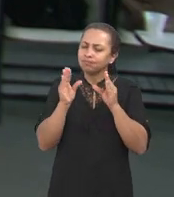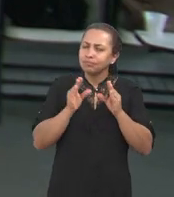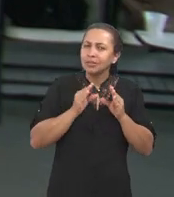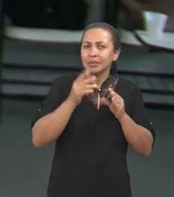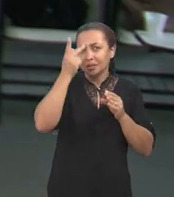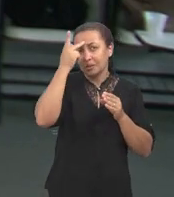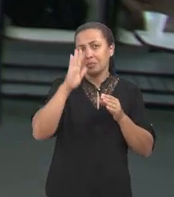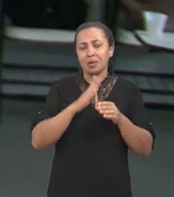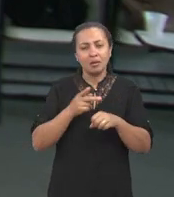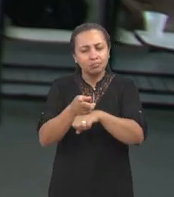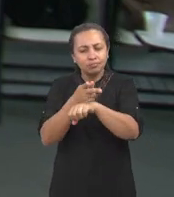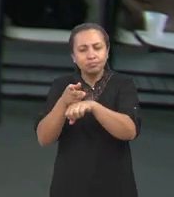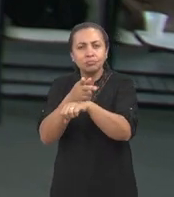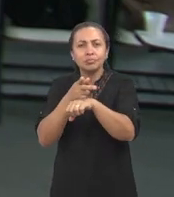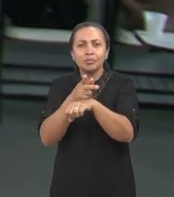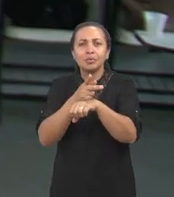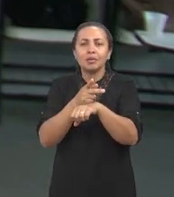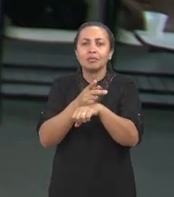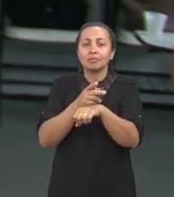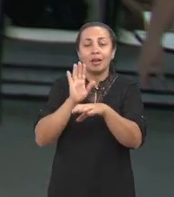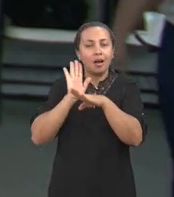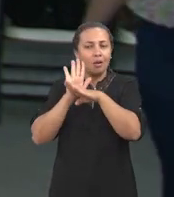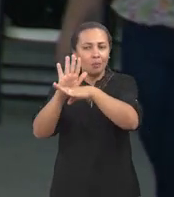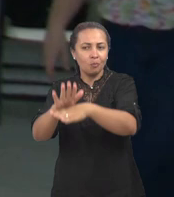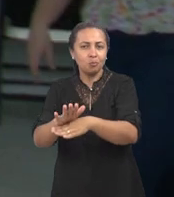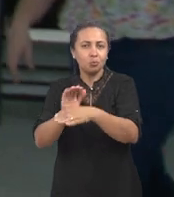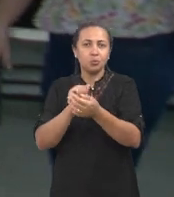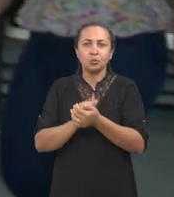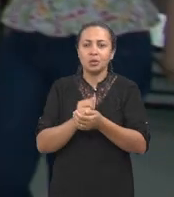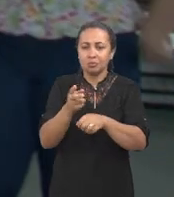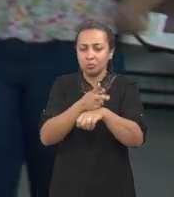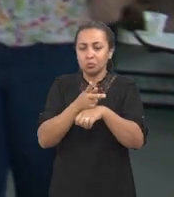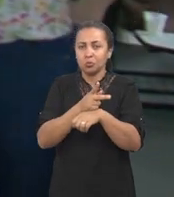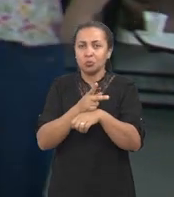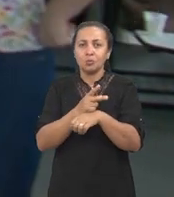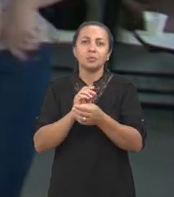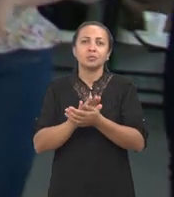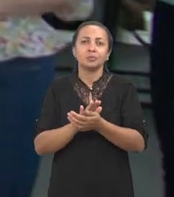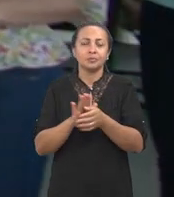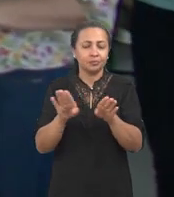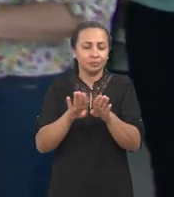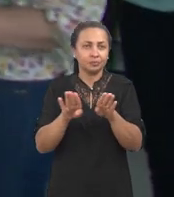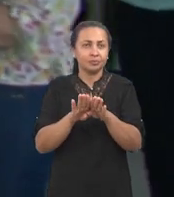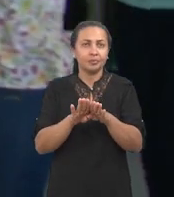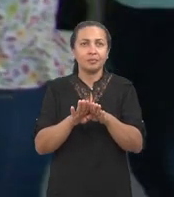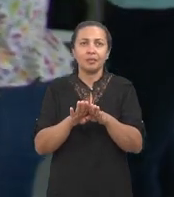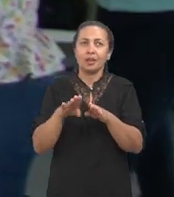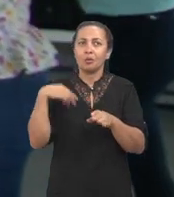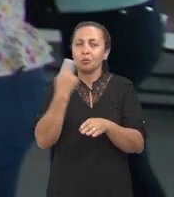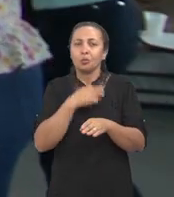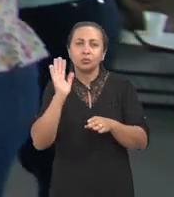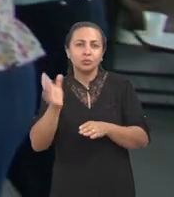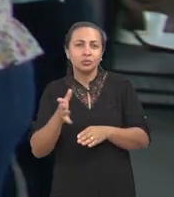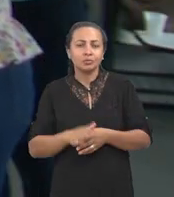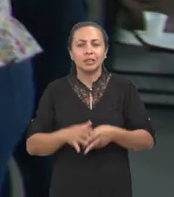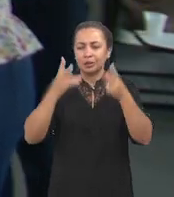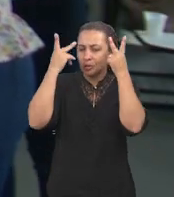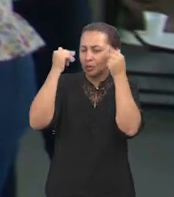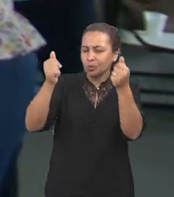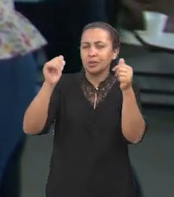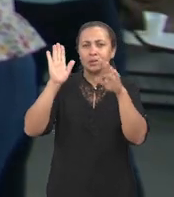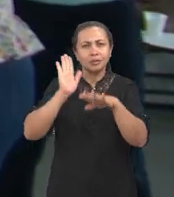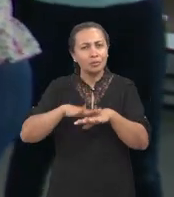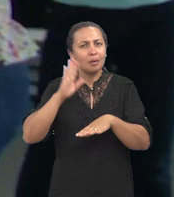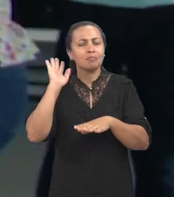retraída para questão de procurar esse tipo de ajuda para esse tipo de procedimento então a gente é já de